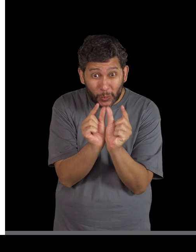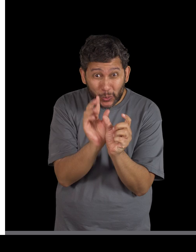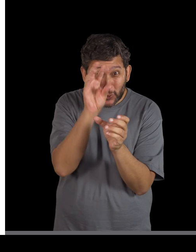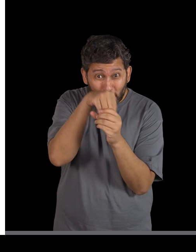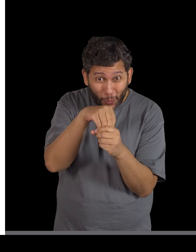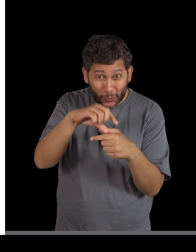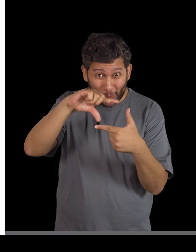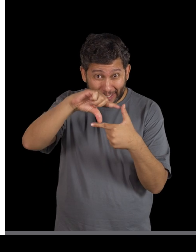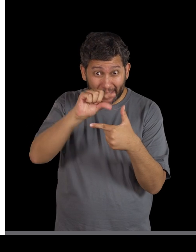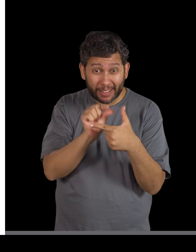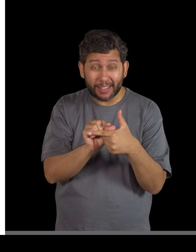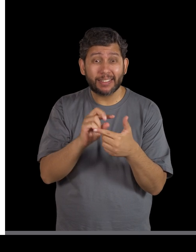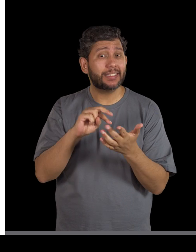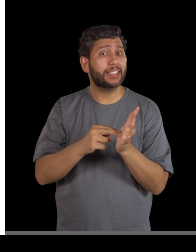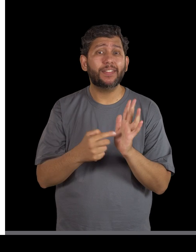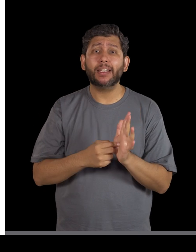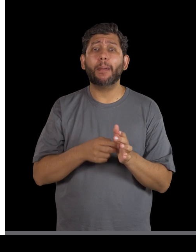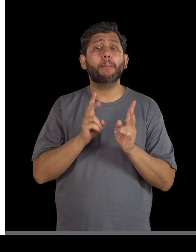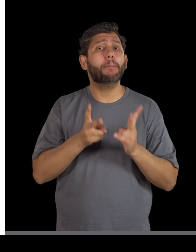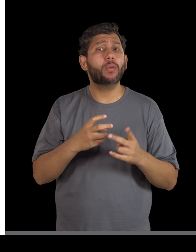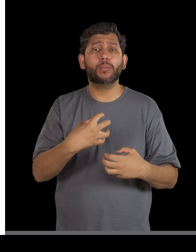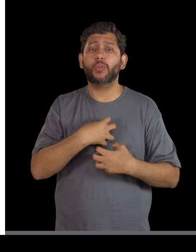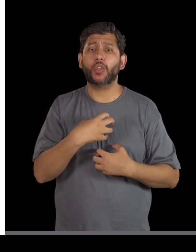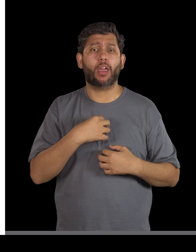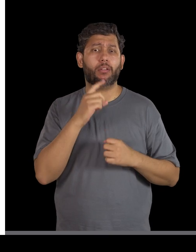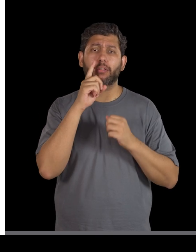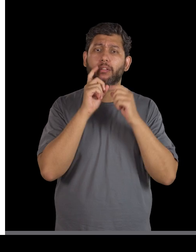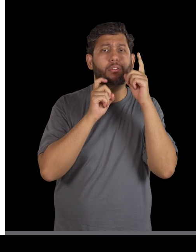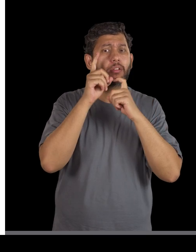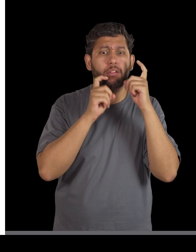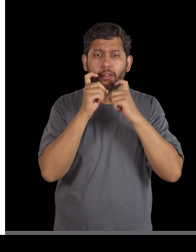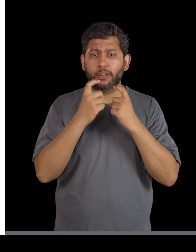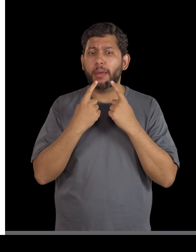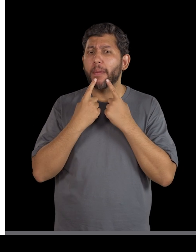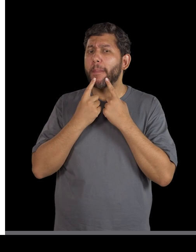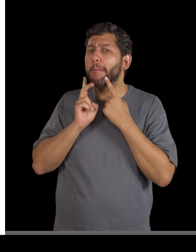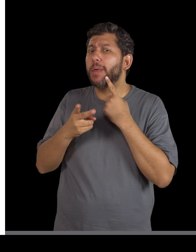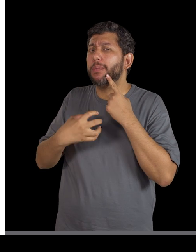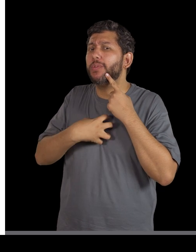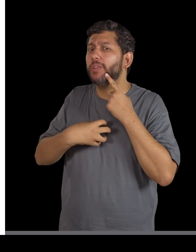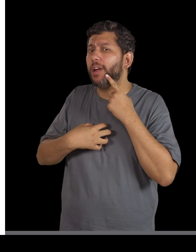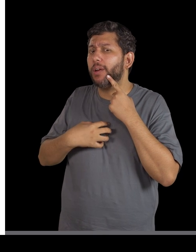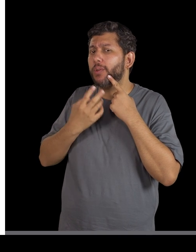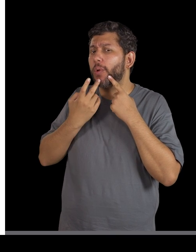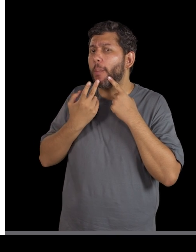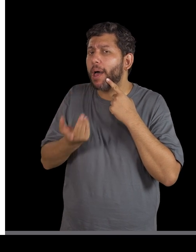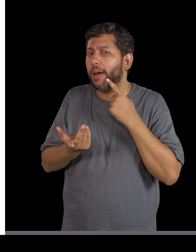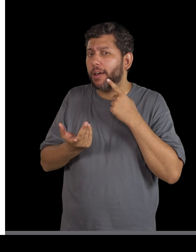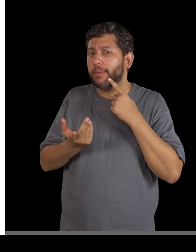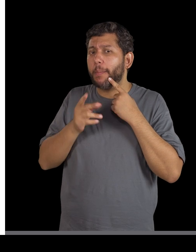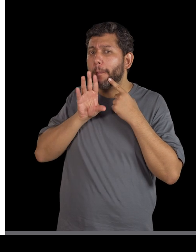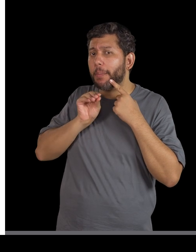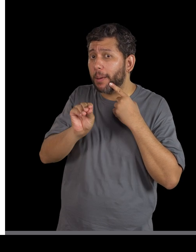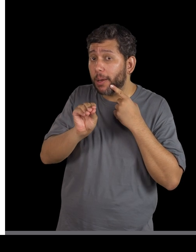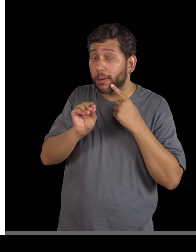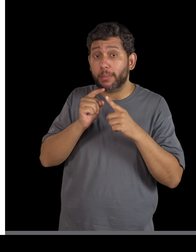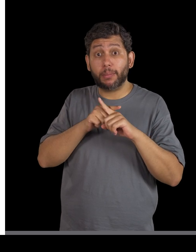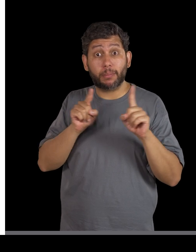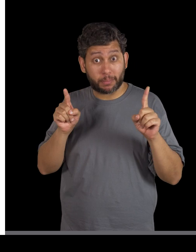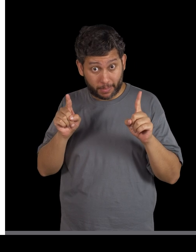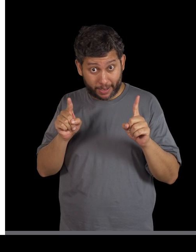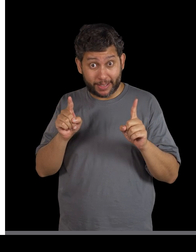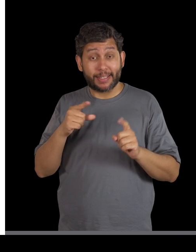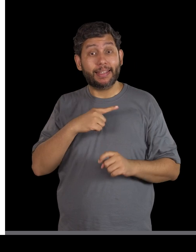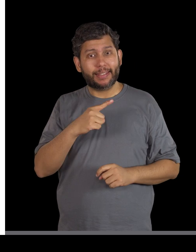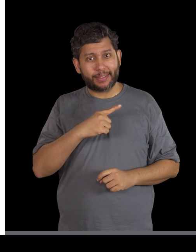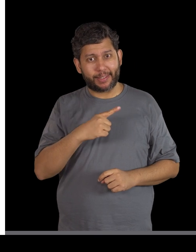o mesmo ponto de articulação e o mesmo modo de articulação, ou seja, ela é produzida da mesma forma, só que a única diferença é que